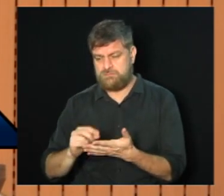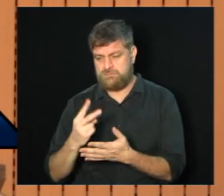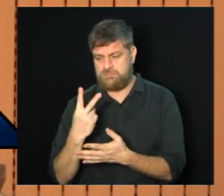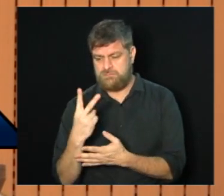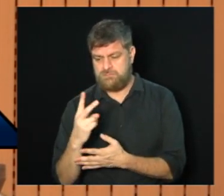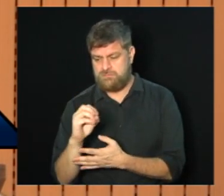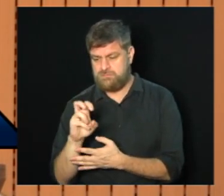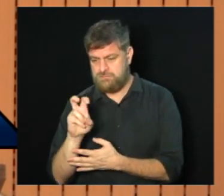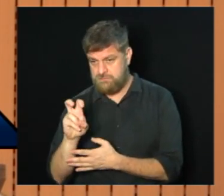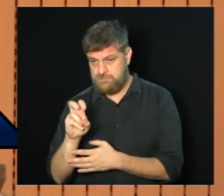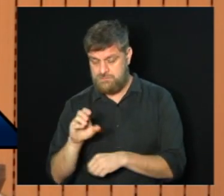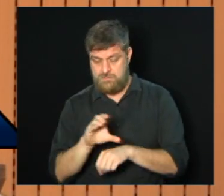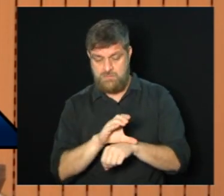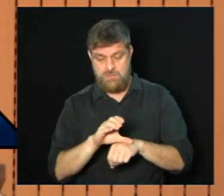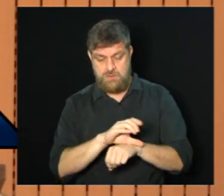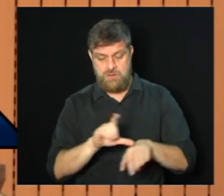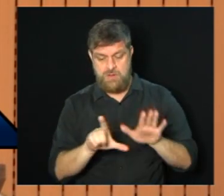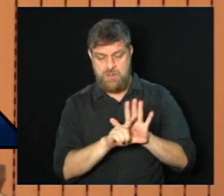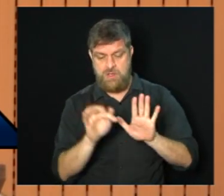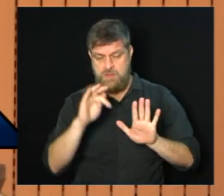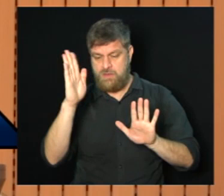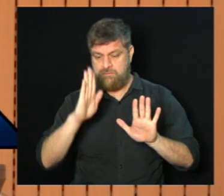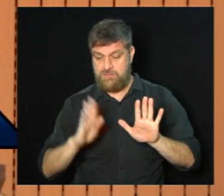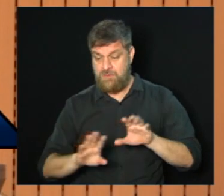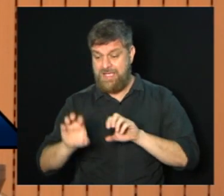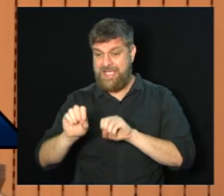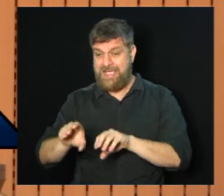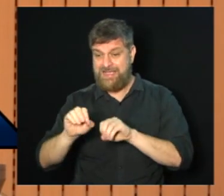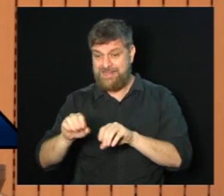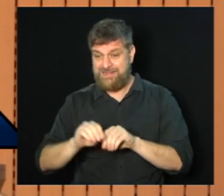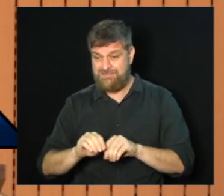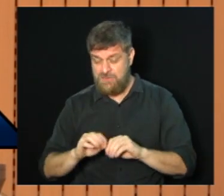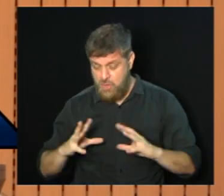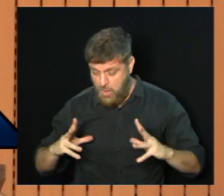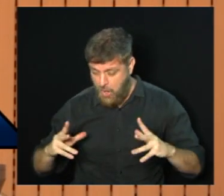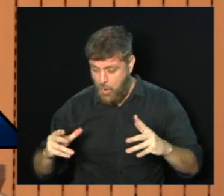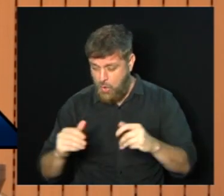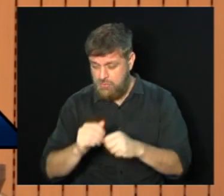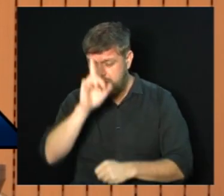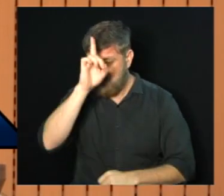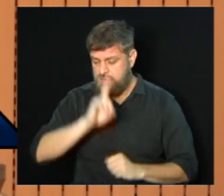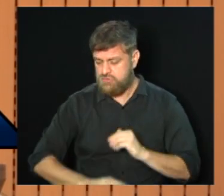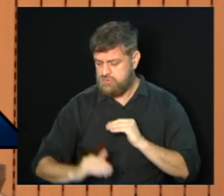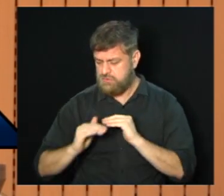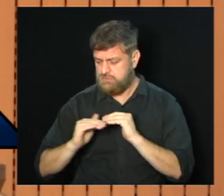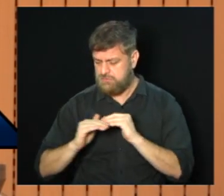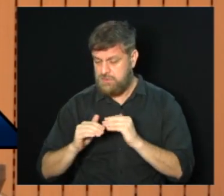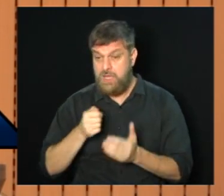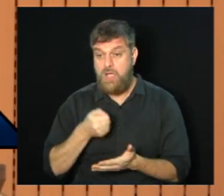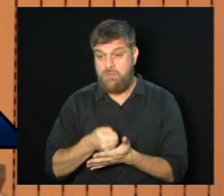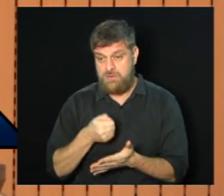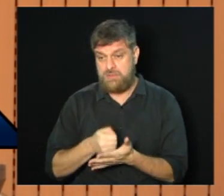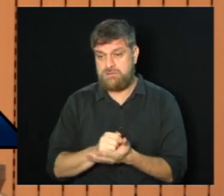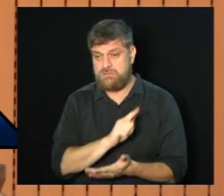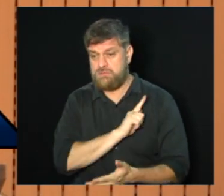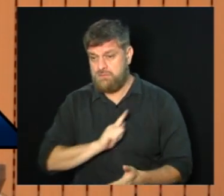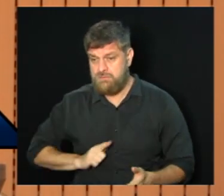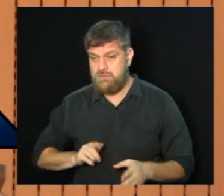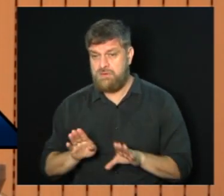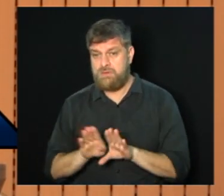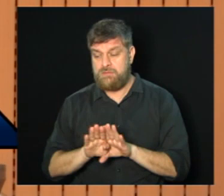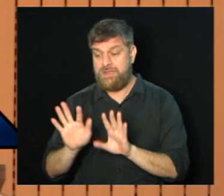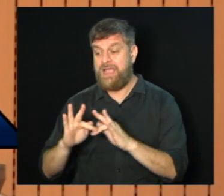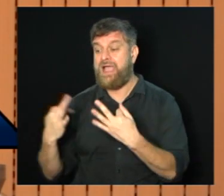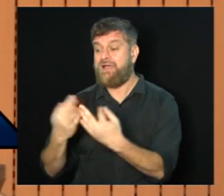205 da Constituição Federal, a educação é direito de todos, né, dever do Estado e dever também da